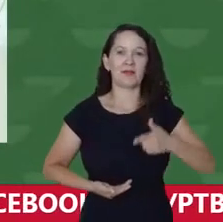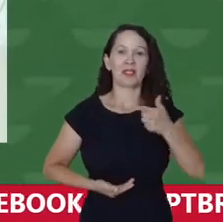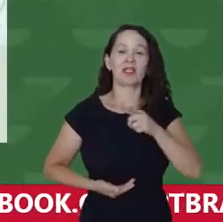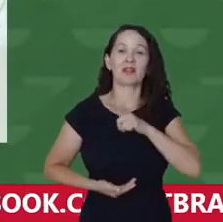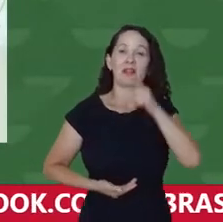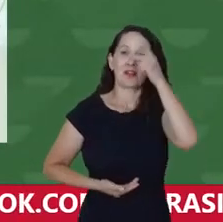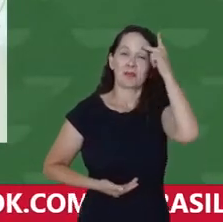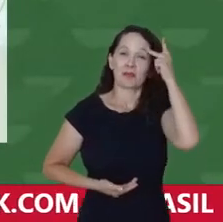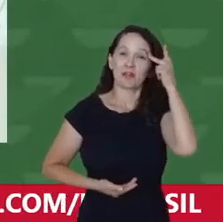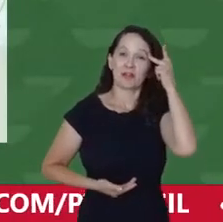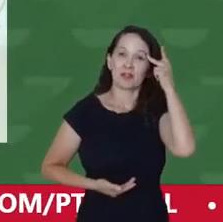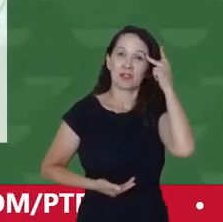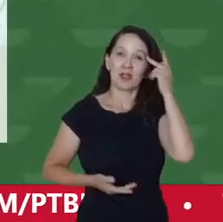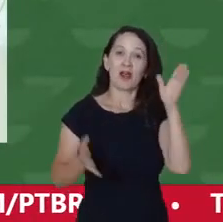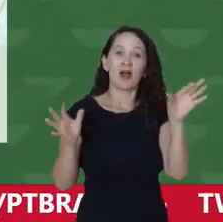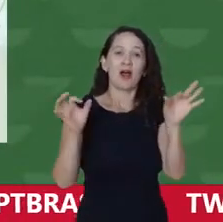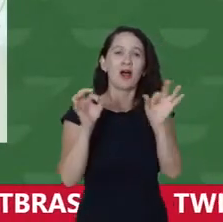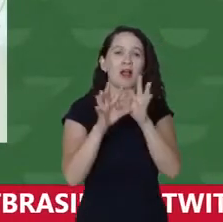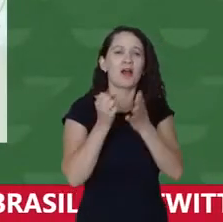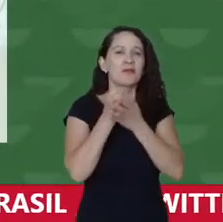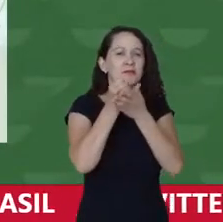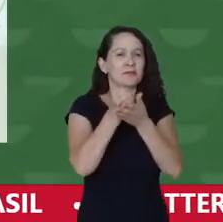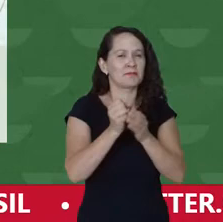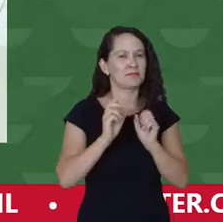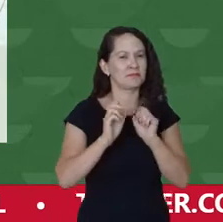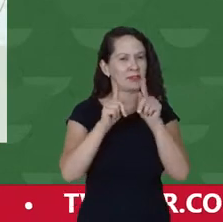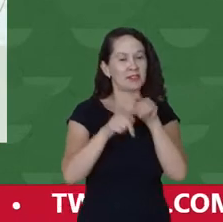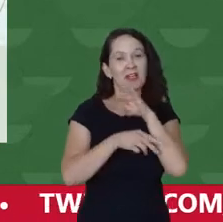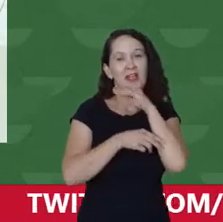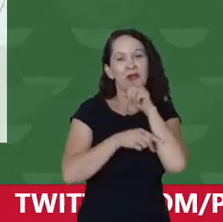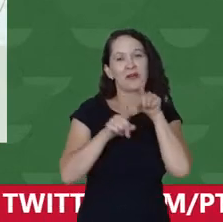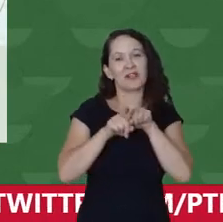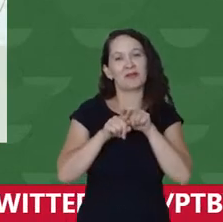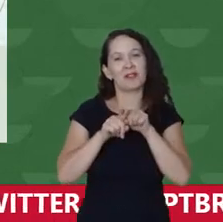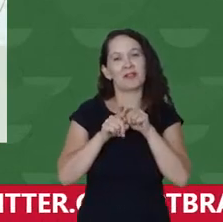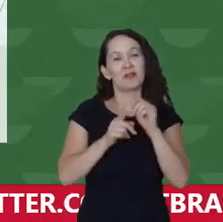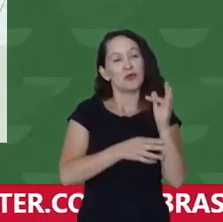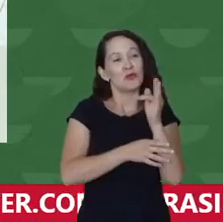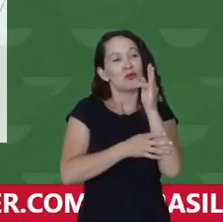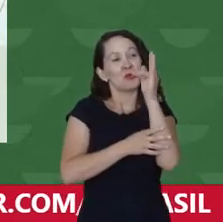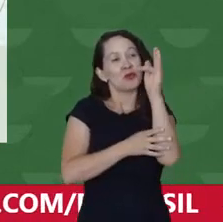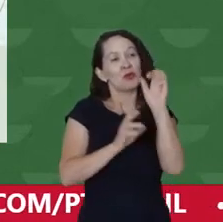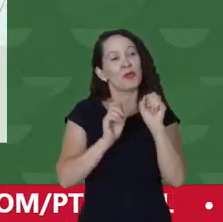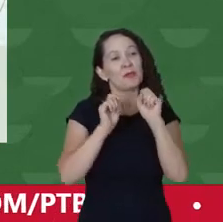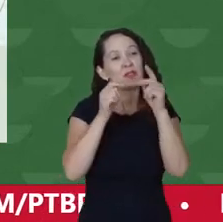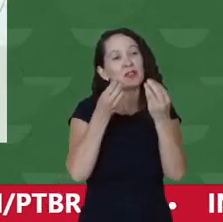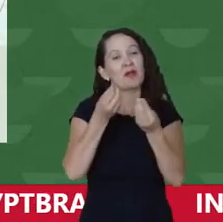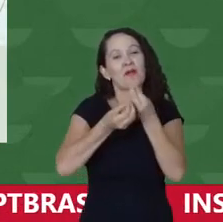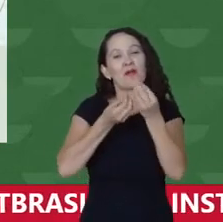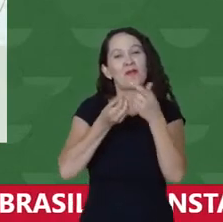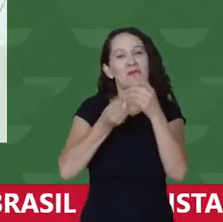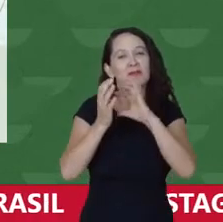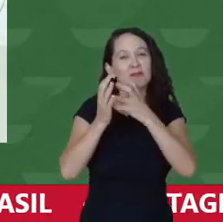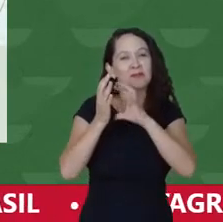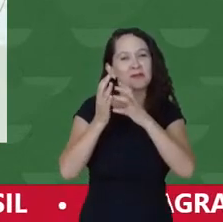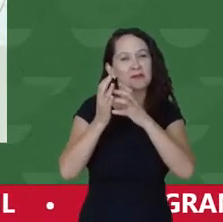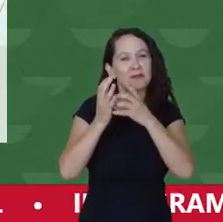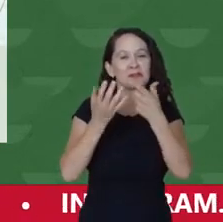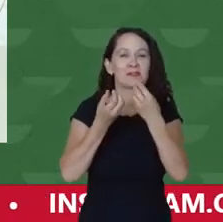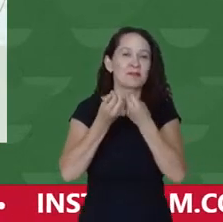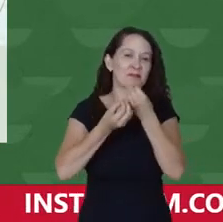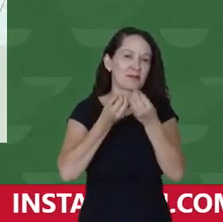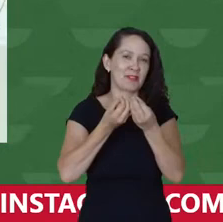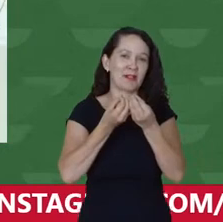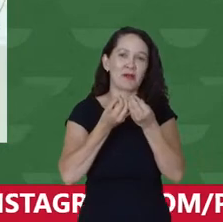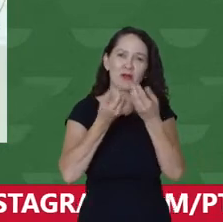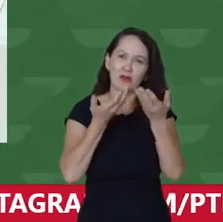que entra, acaba com os fundos de aposentadoria e é ruim para os próximos servidores que não terão um concurso público e não terão